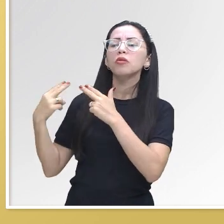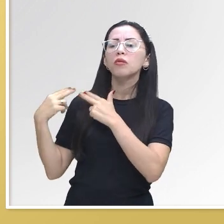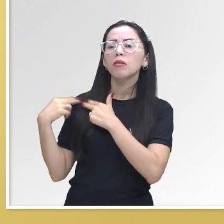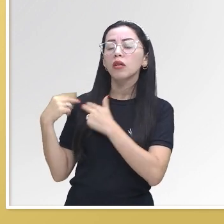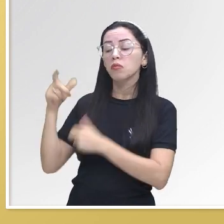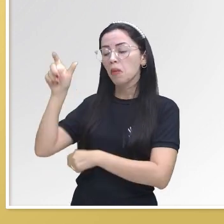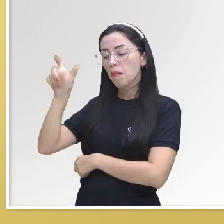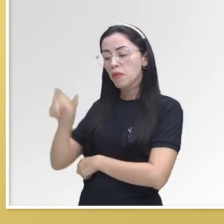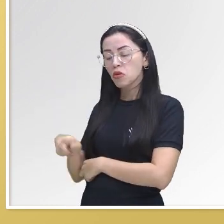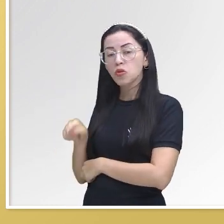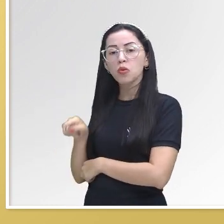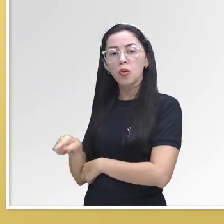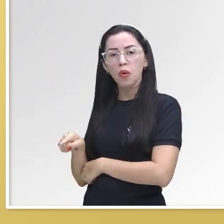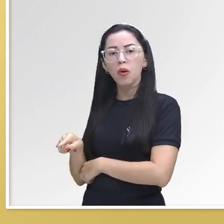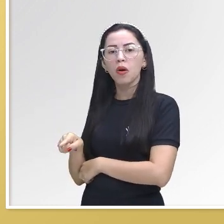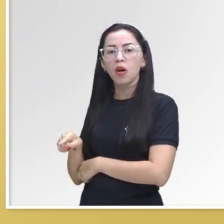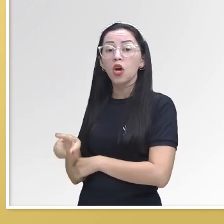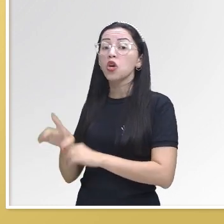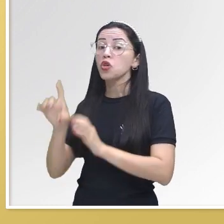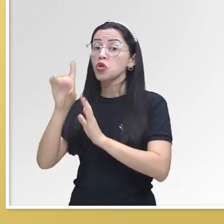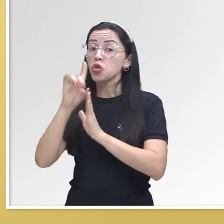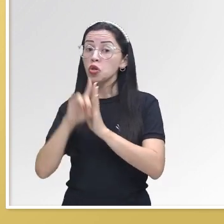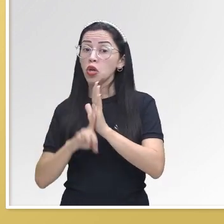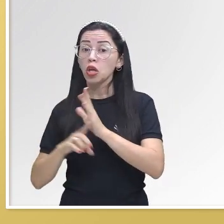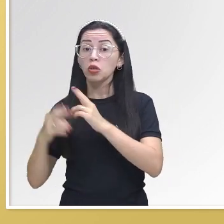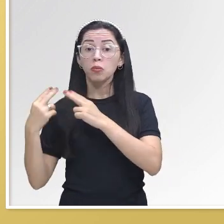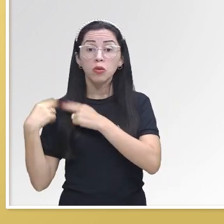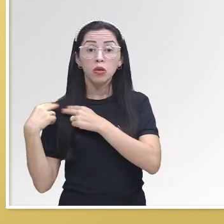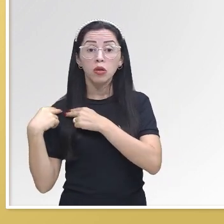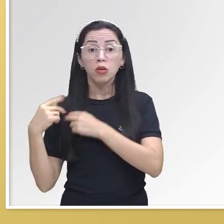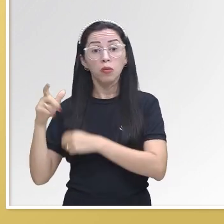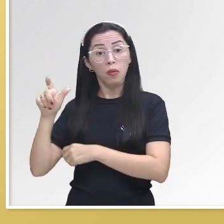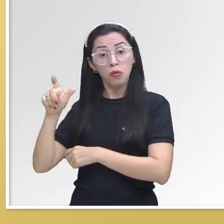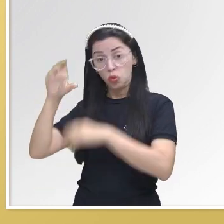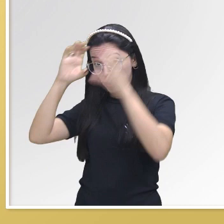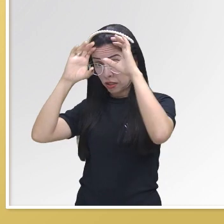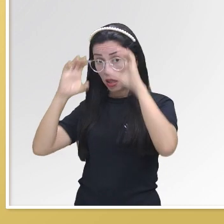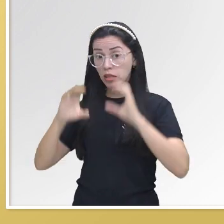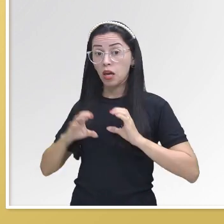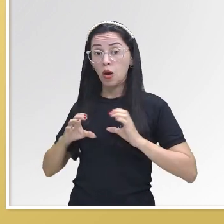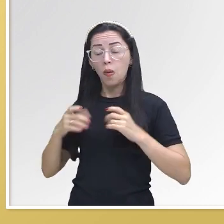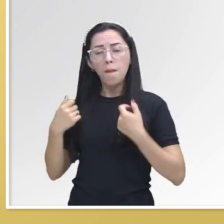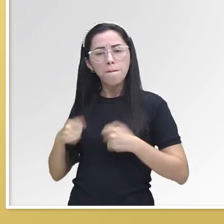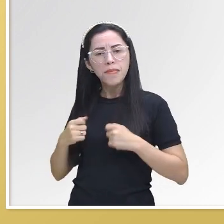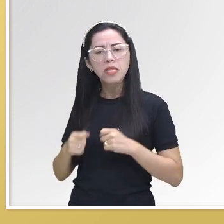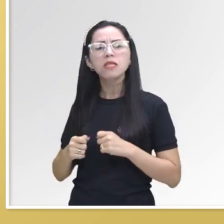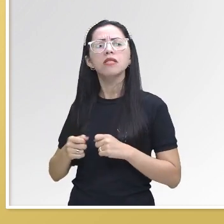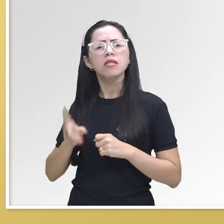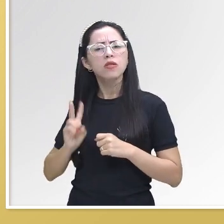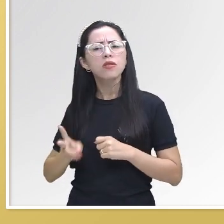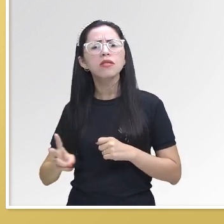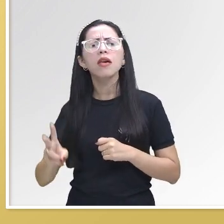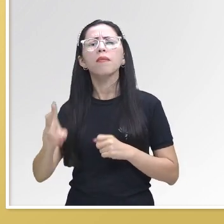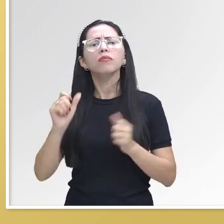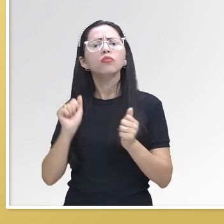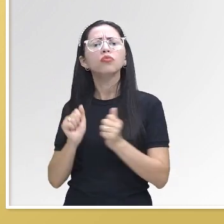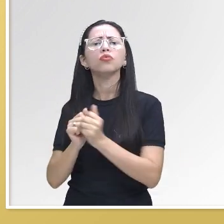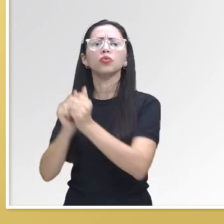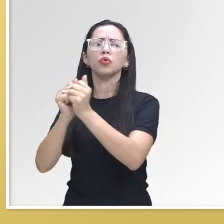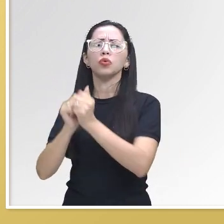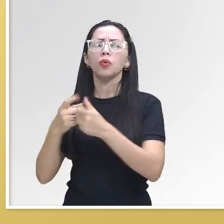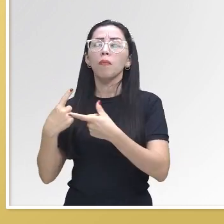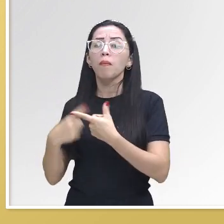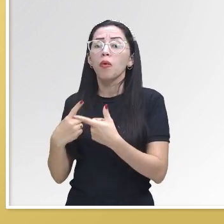em um Estado. Os direitos e deveres de um cidadão devem andar sempre juntos, uma vez que o direito